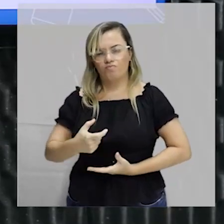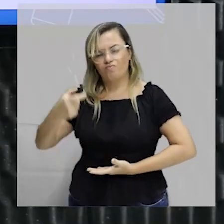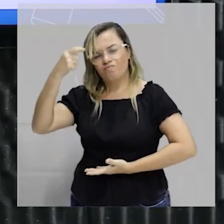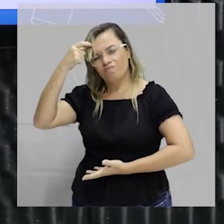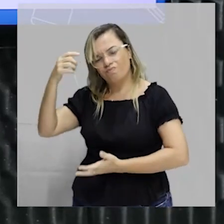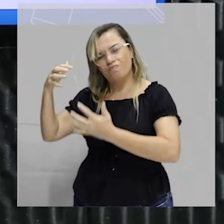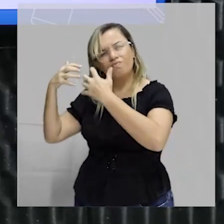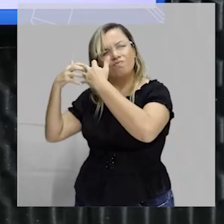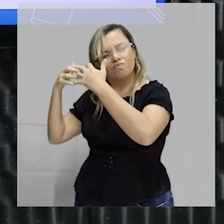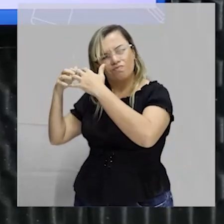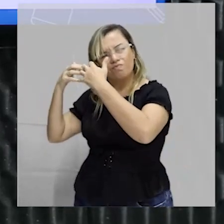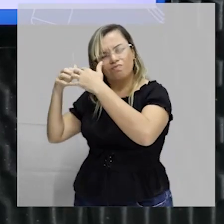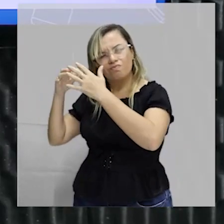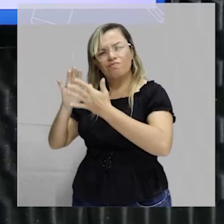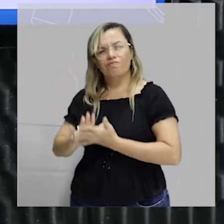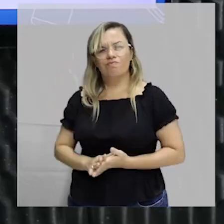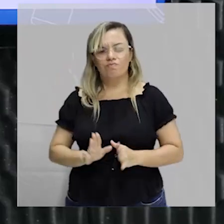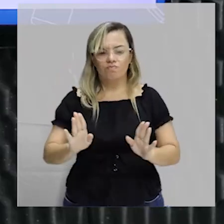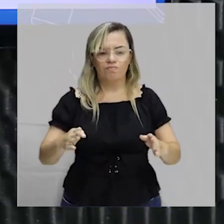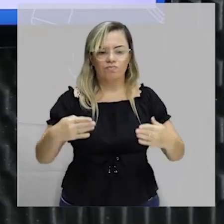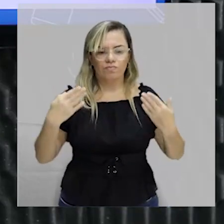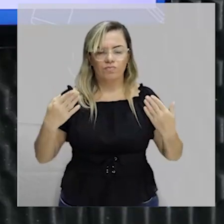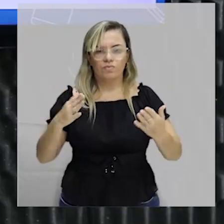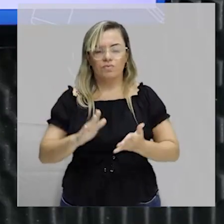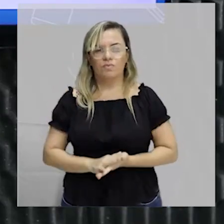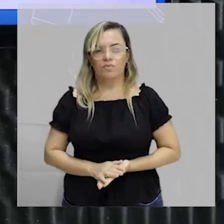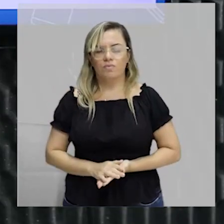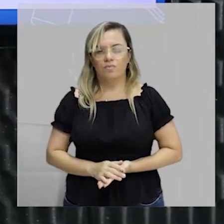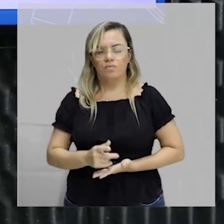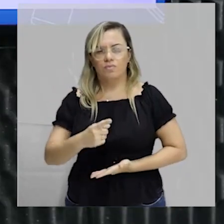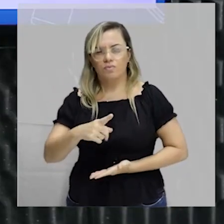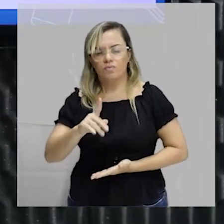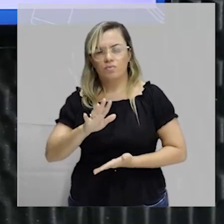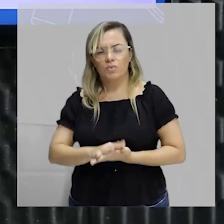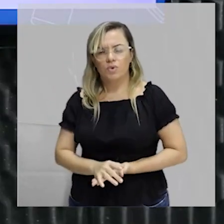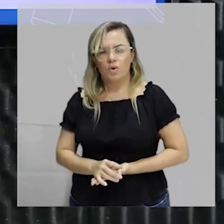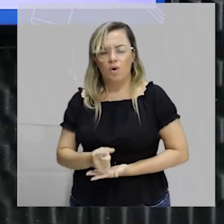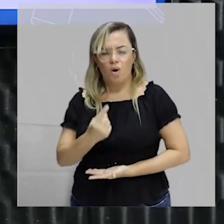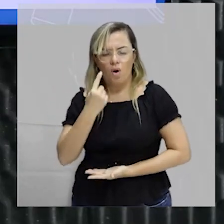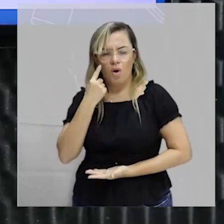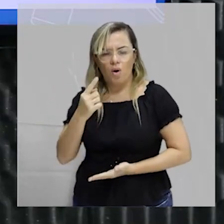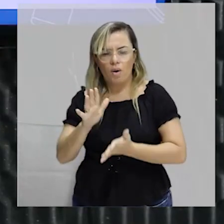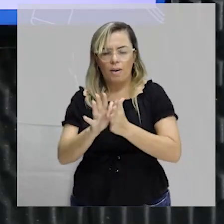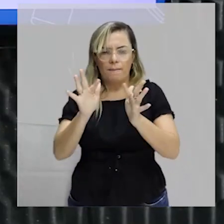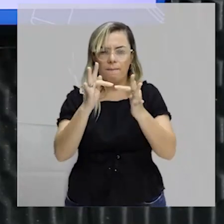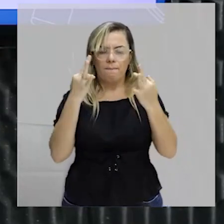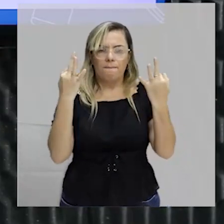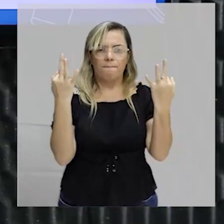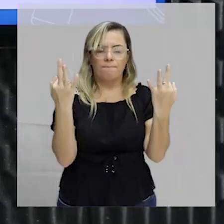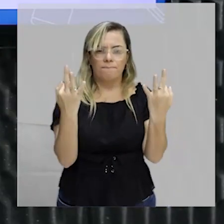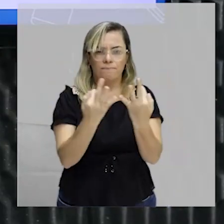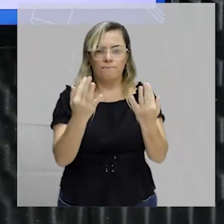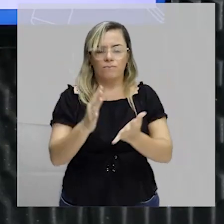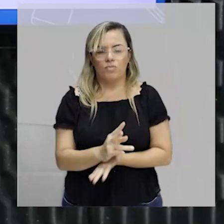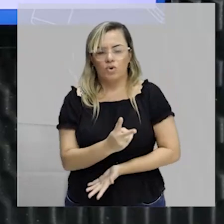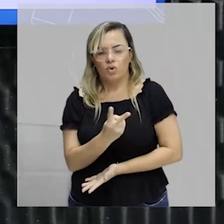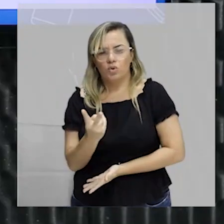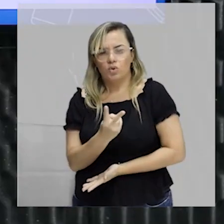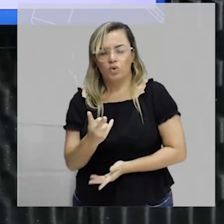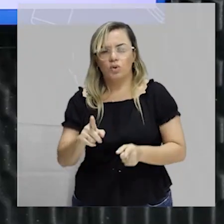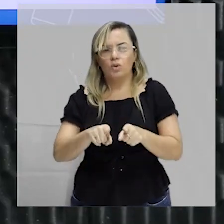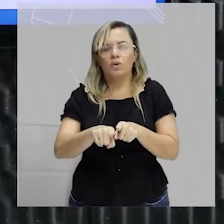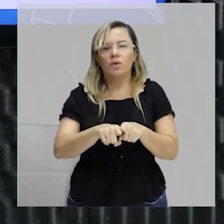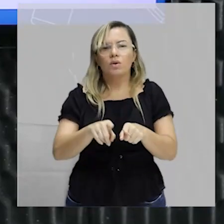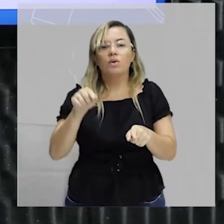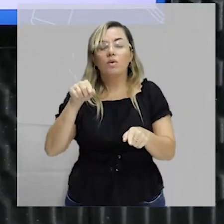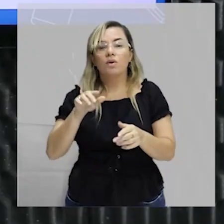né? Presta atenção nessa reflexão. Quando você olha para uma família, você olha para dois irmãos. O